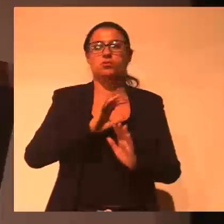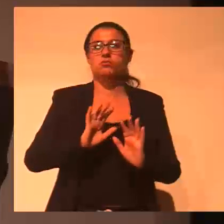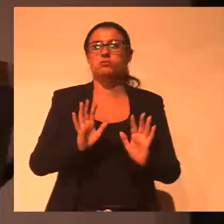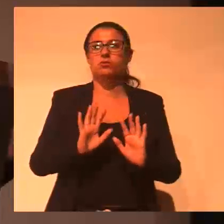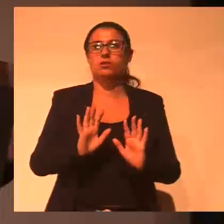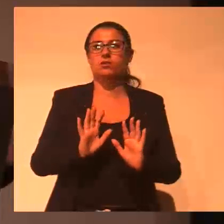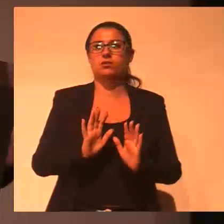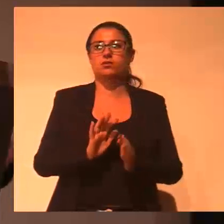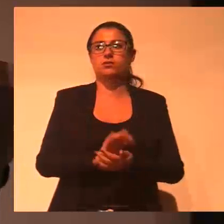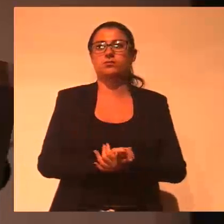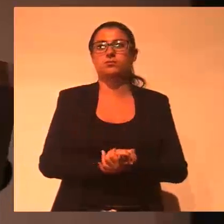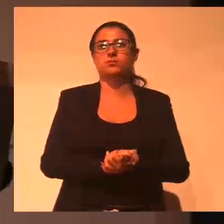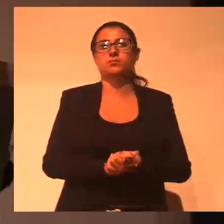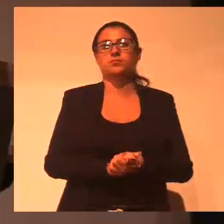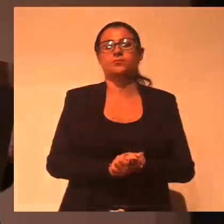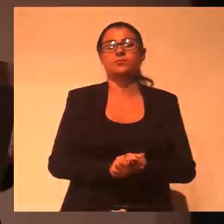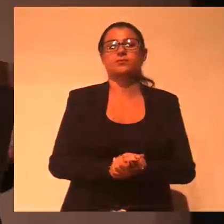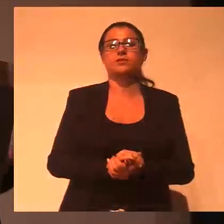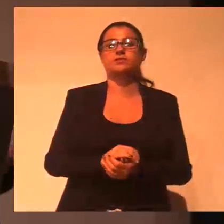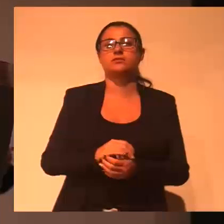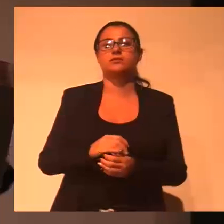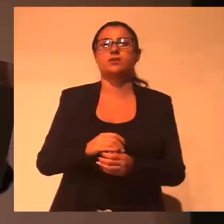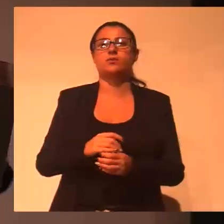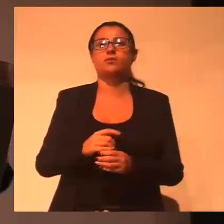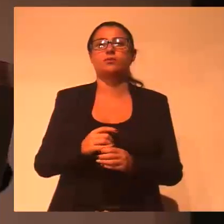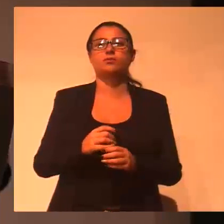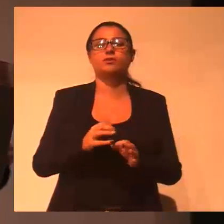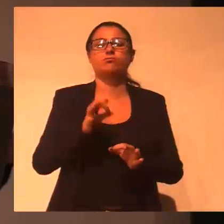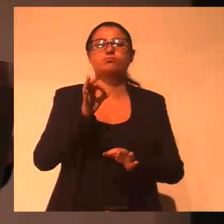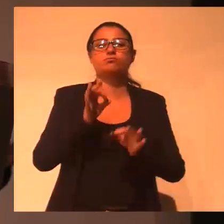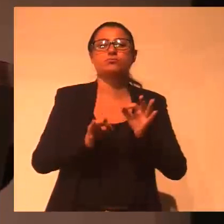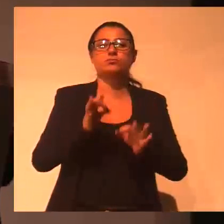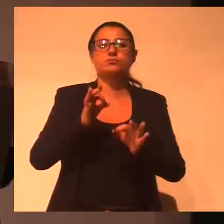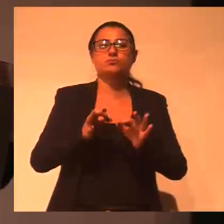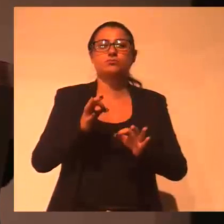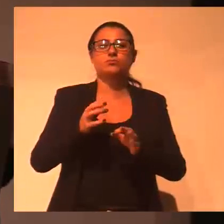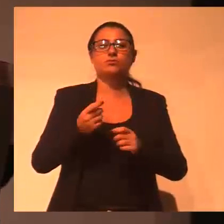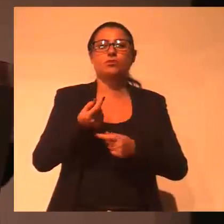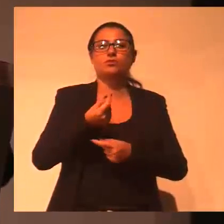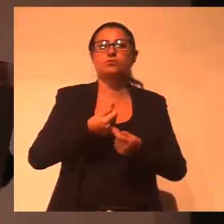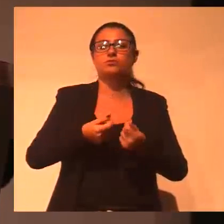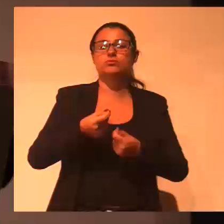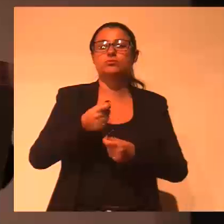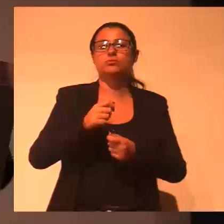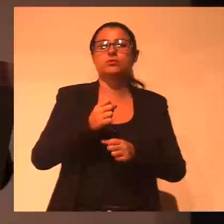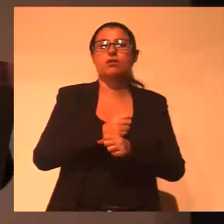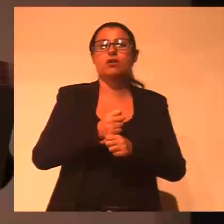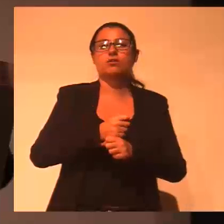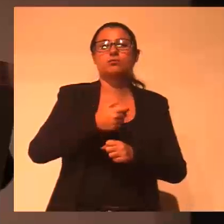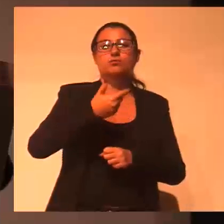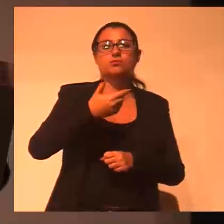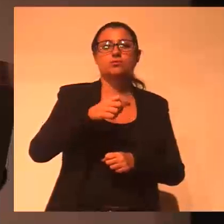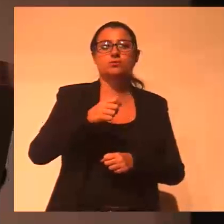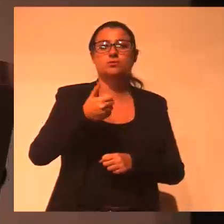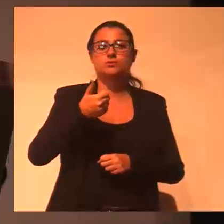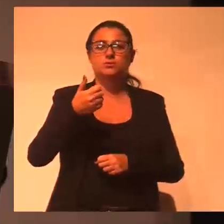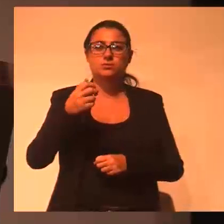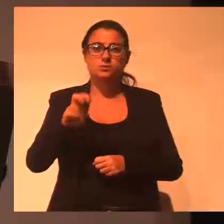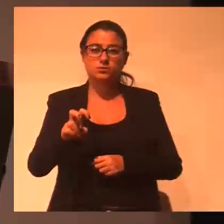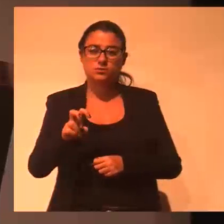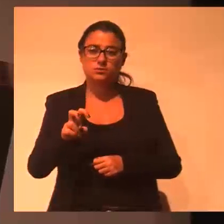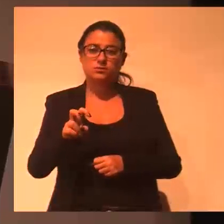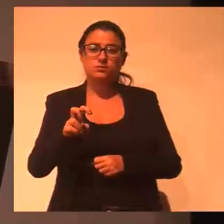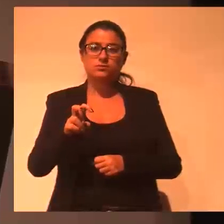referentes que o Tribunal de Contas colocou na reprovação de contas de 2015, mesmo não tendo sido juntados